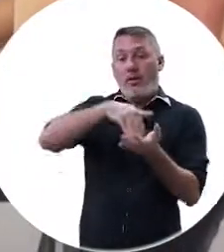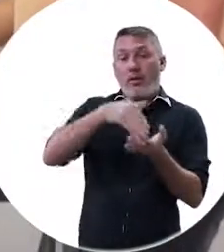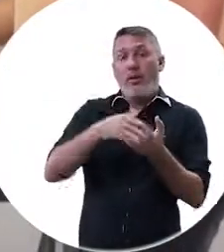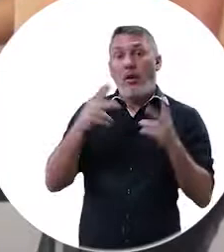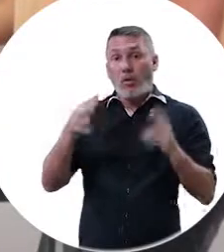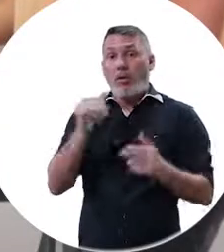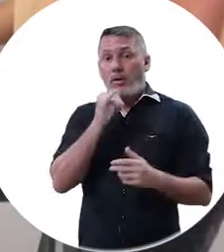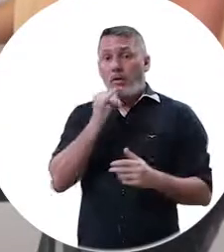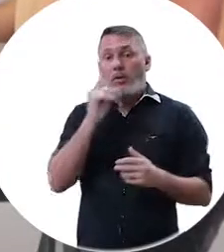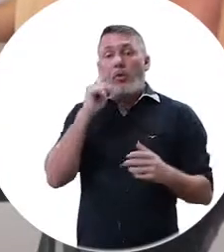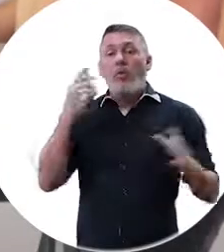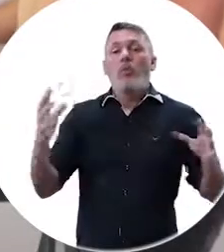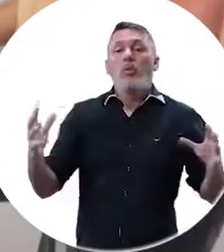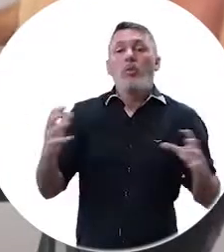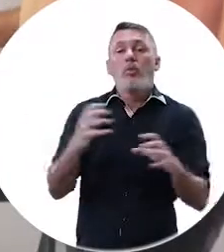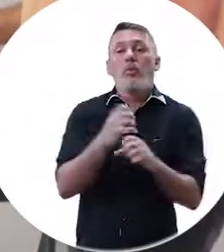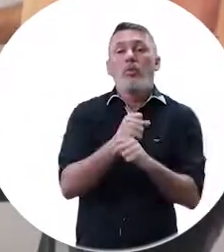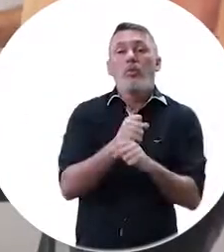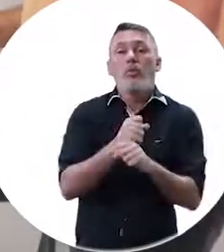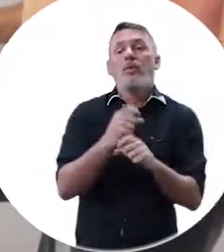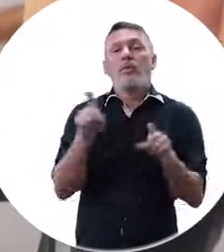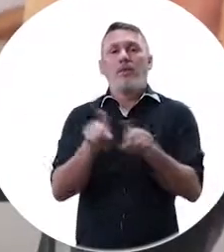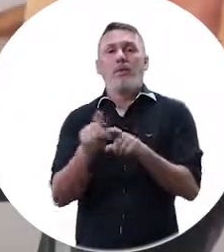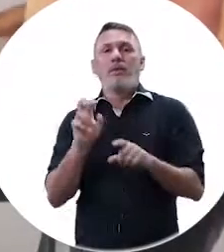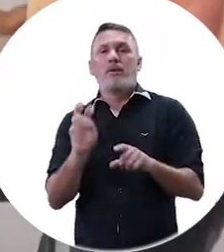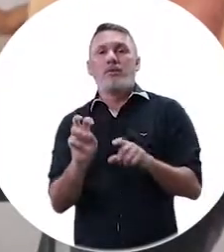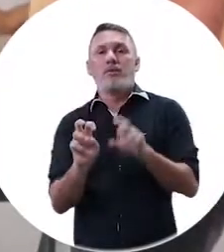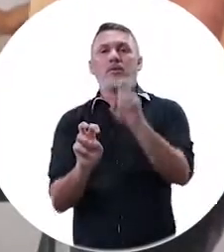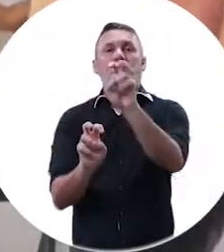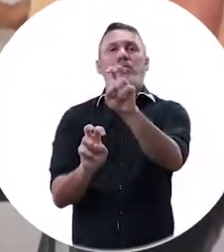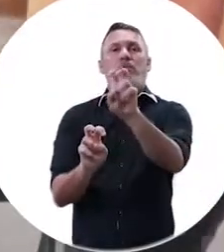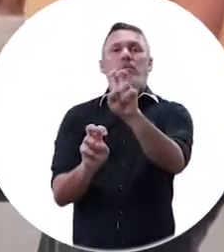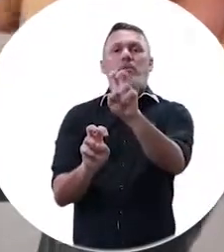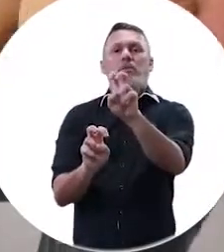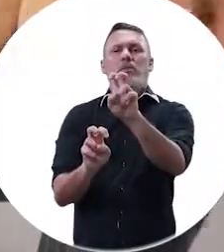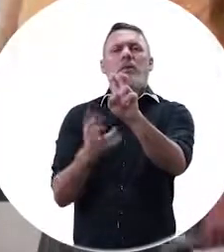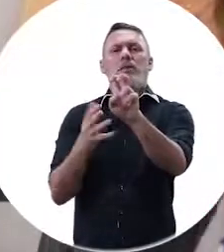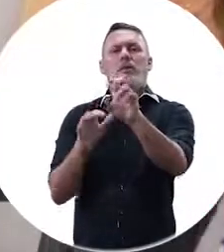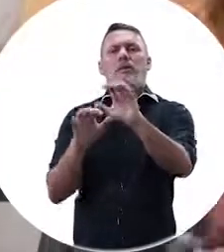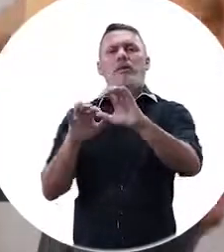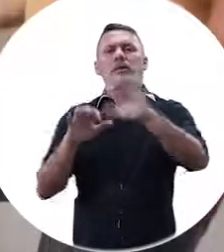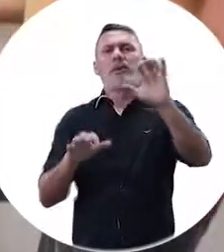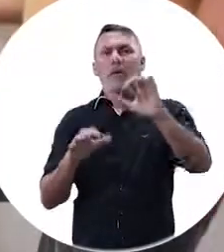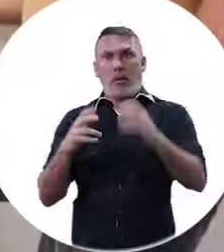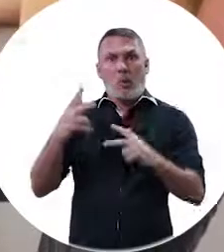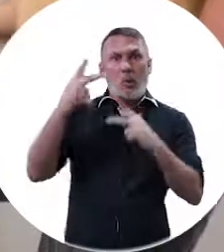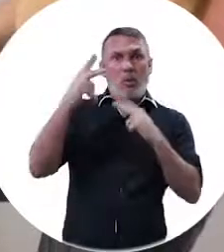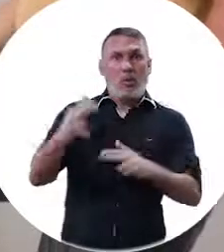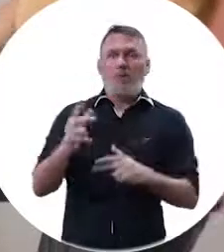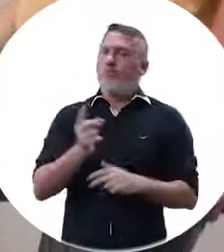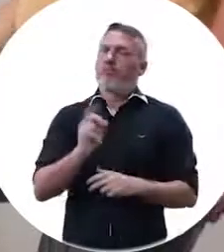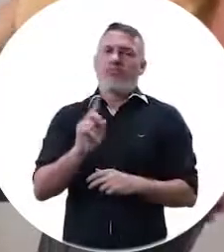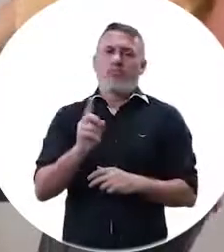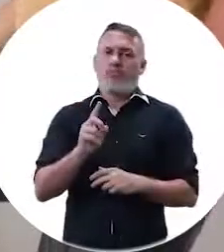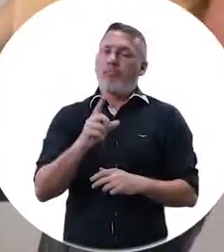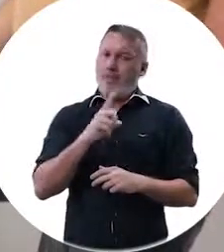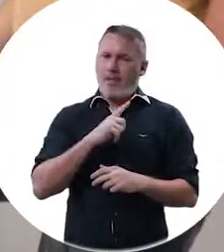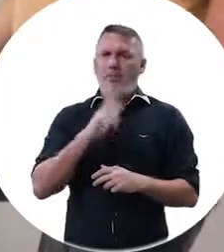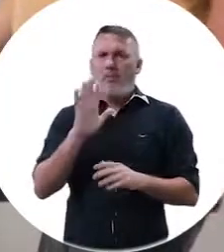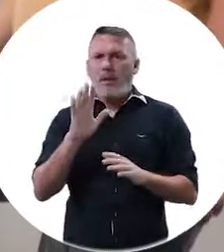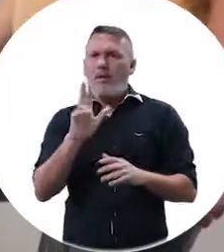ó, 1, 2, 3, 4 e 5. Essa molécula não é igual a